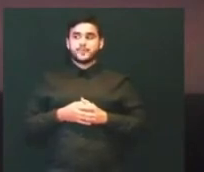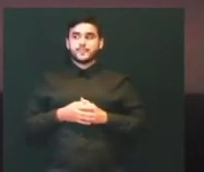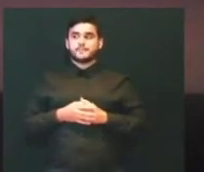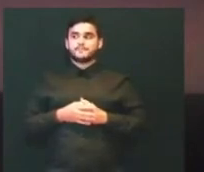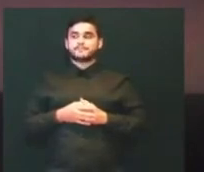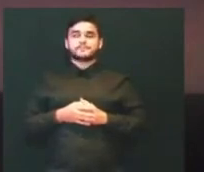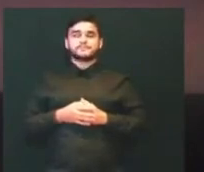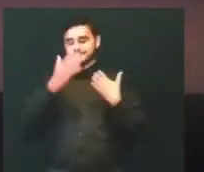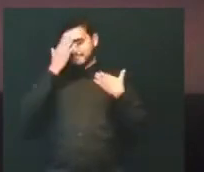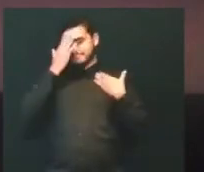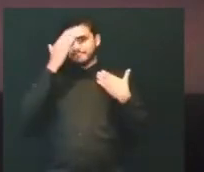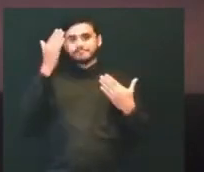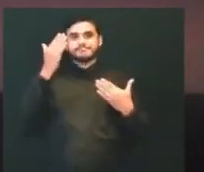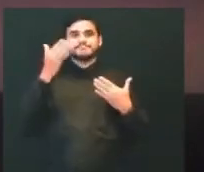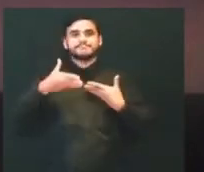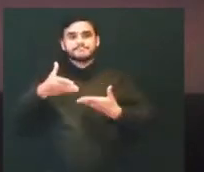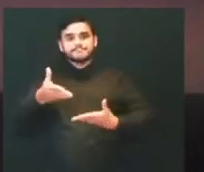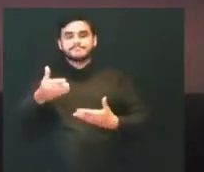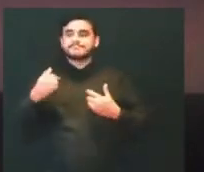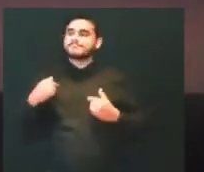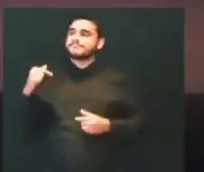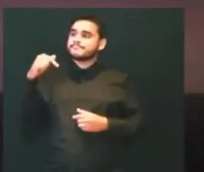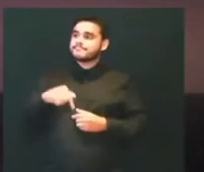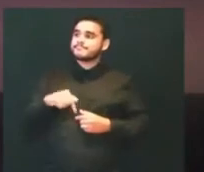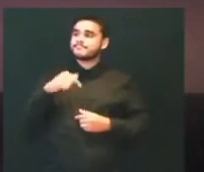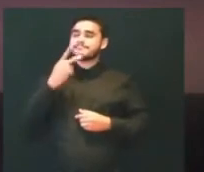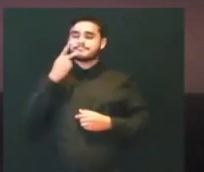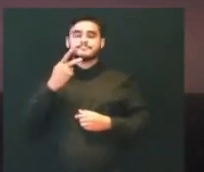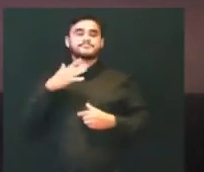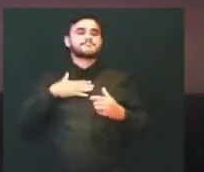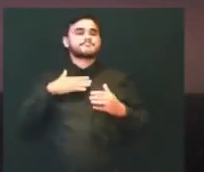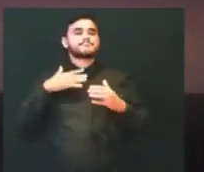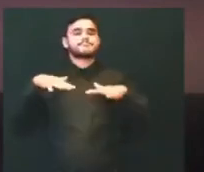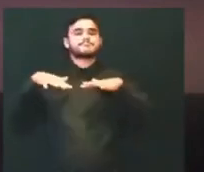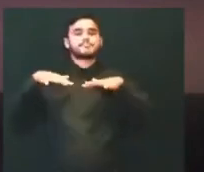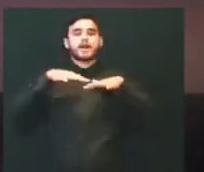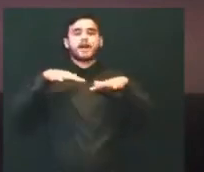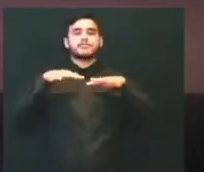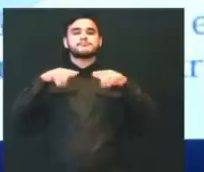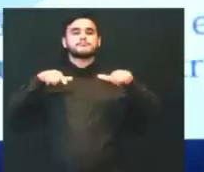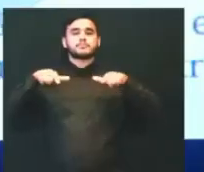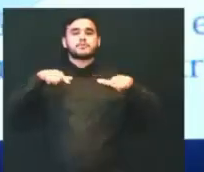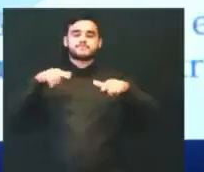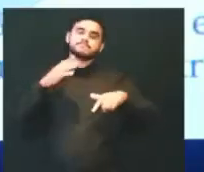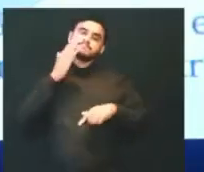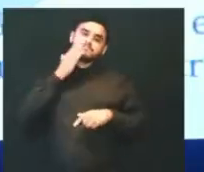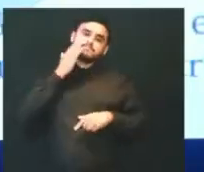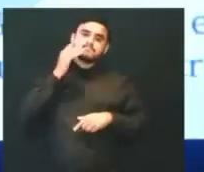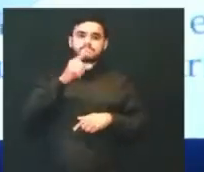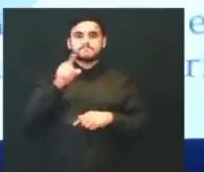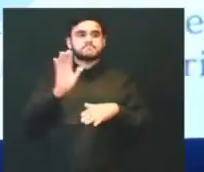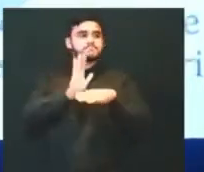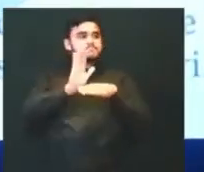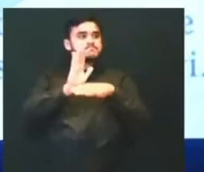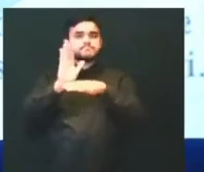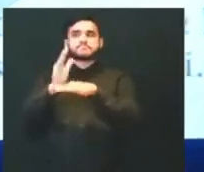Obrigada pelo convite, é um prazer imenso estar aqui, falar um pouquinho da minha área e poder ajudar de alguma forma